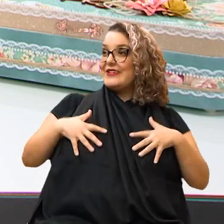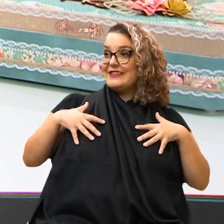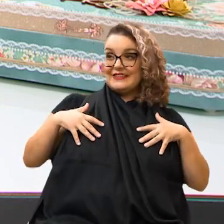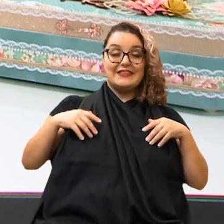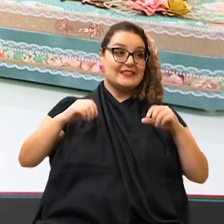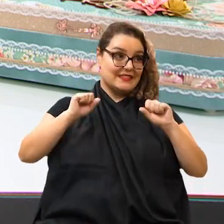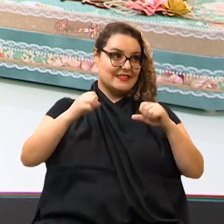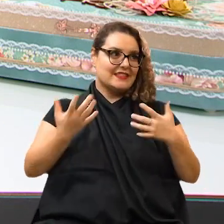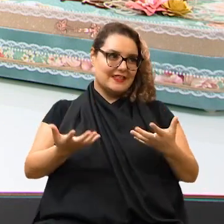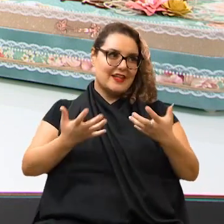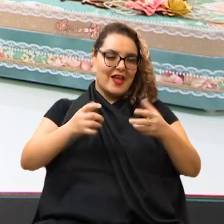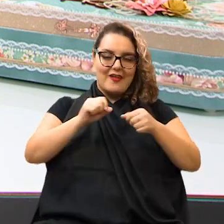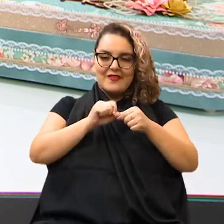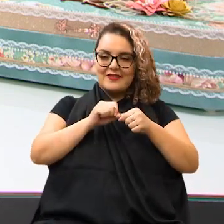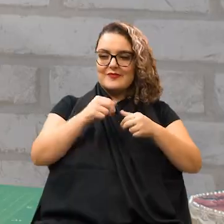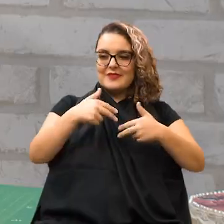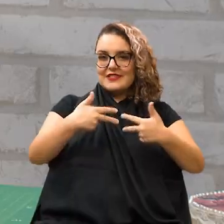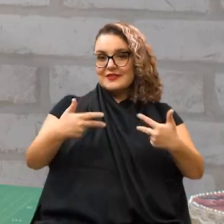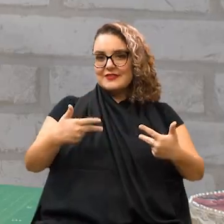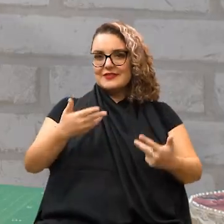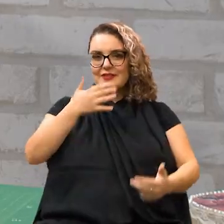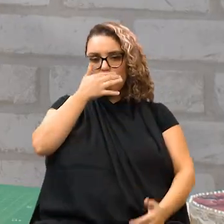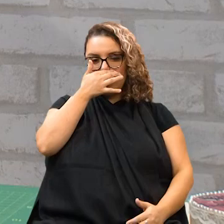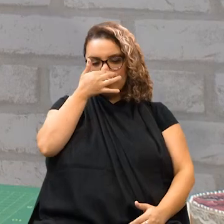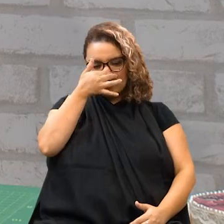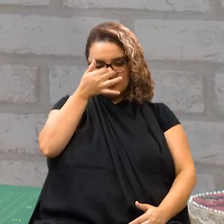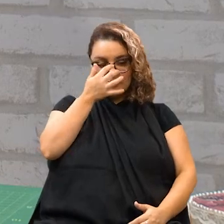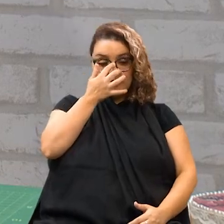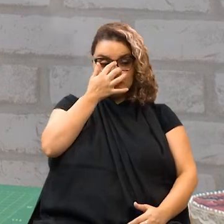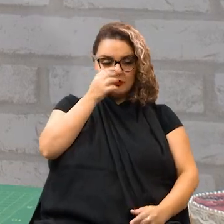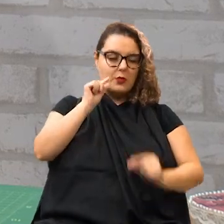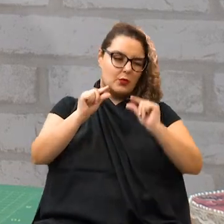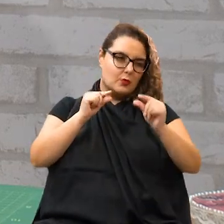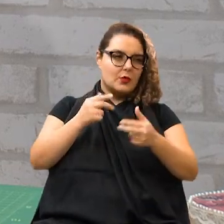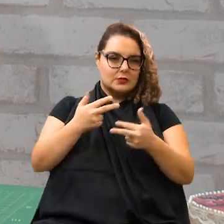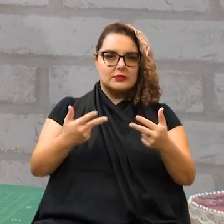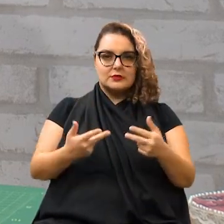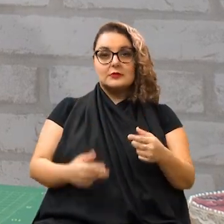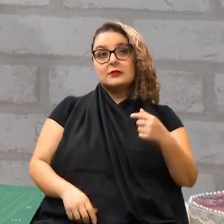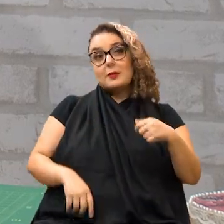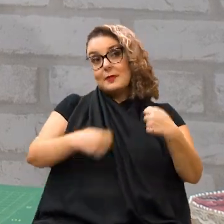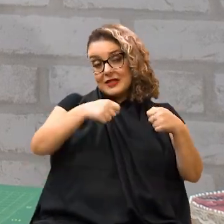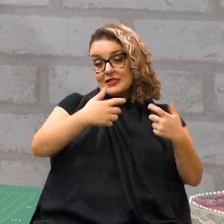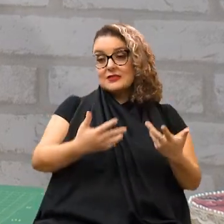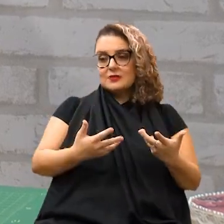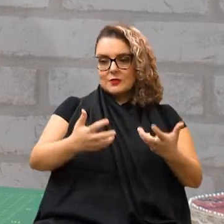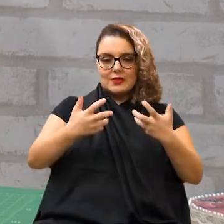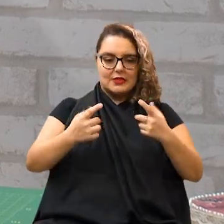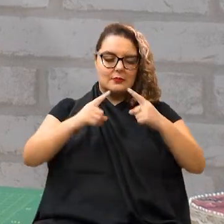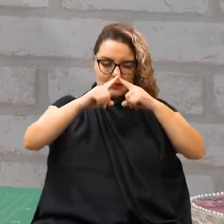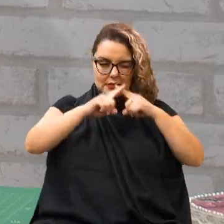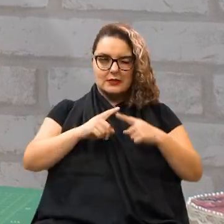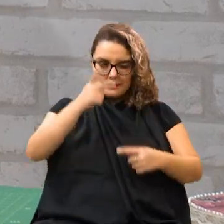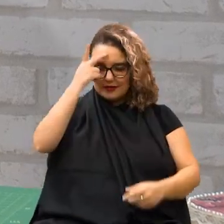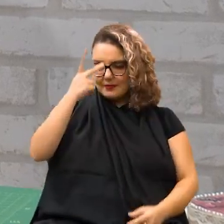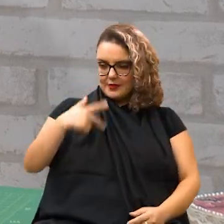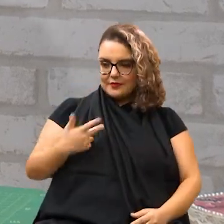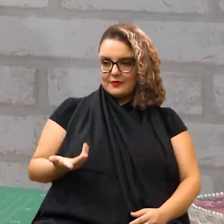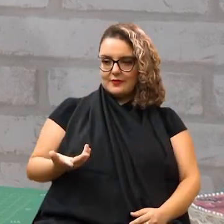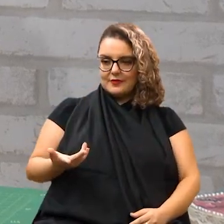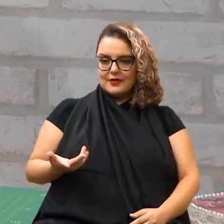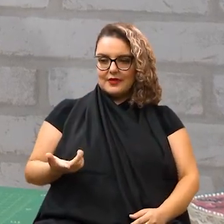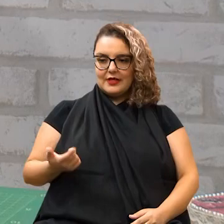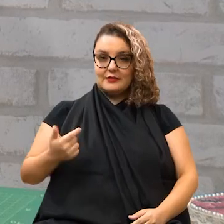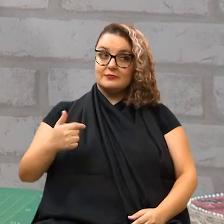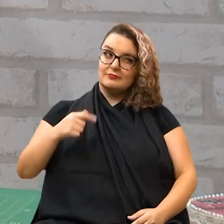Dá um orgulho. E aí você fala, quero fazer mais coisas, o que mais eu consigo fazer? Então eu acho que foi um pouco das duas coisas, da necessidade de querer me desafiar, porque